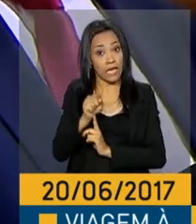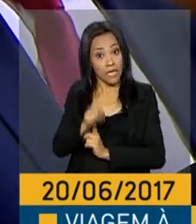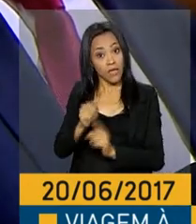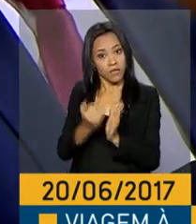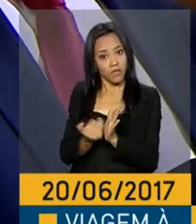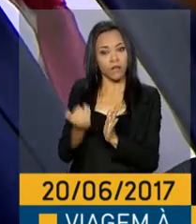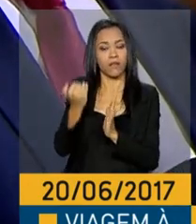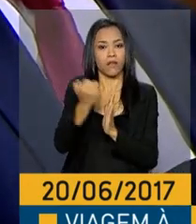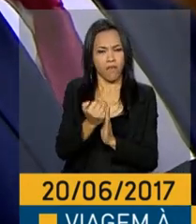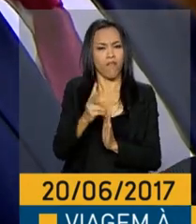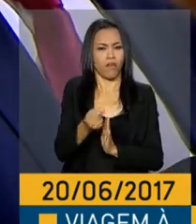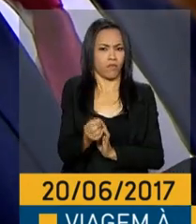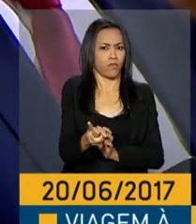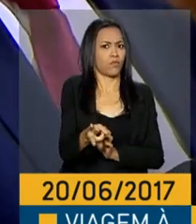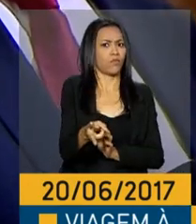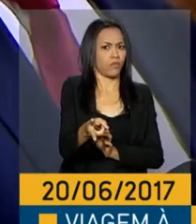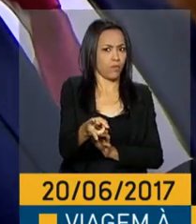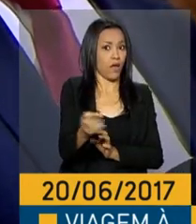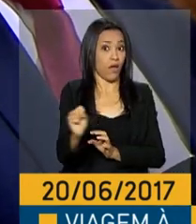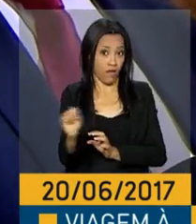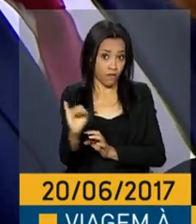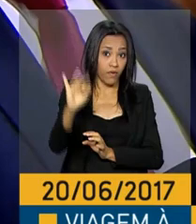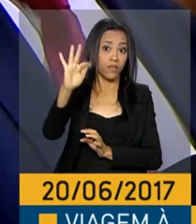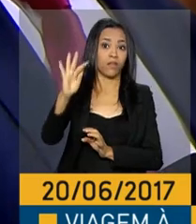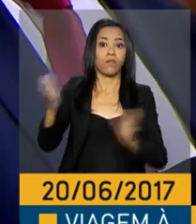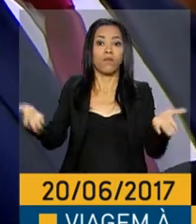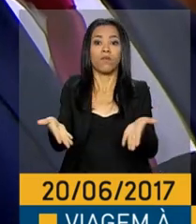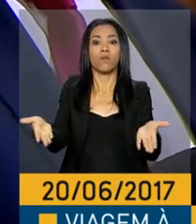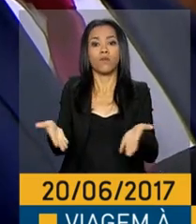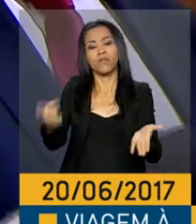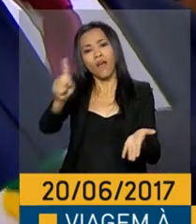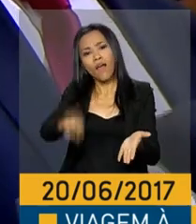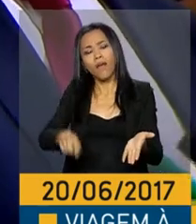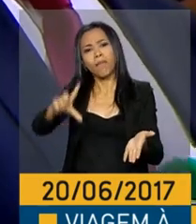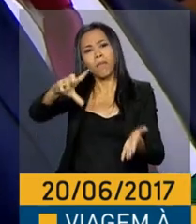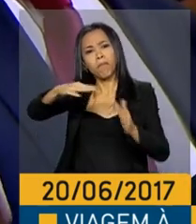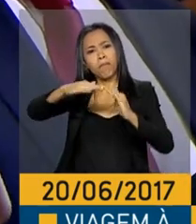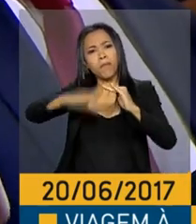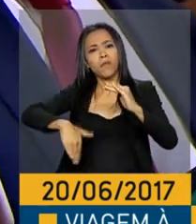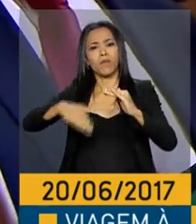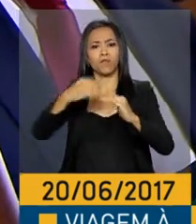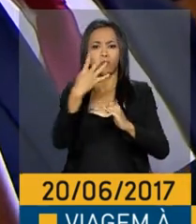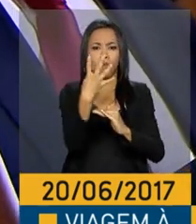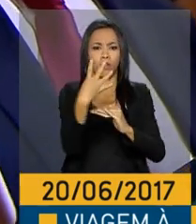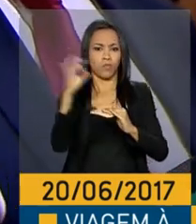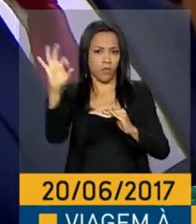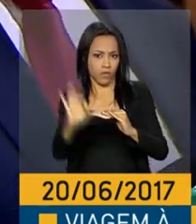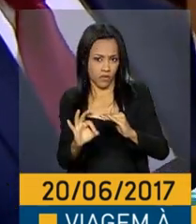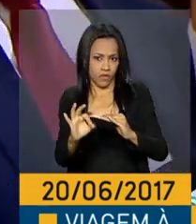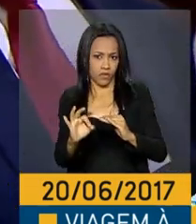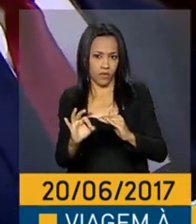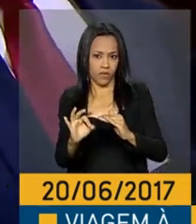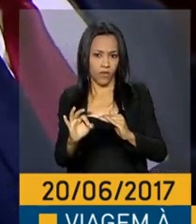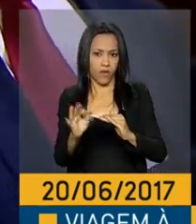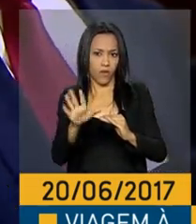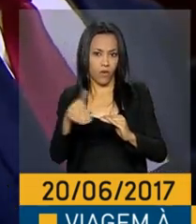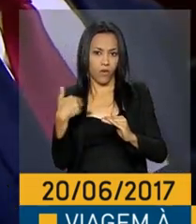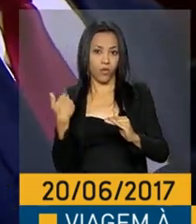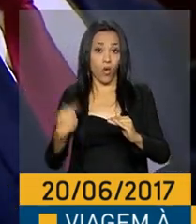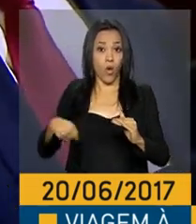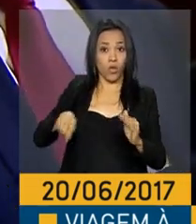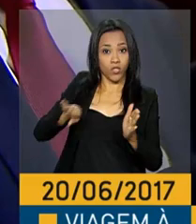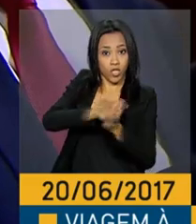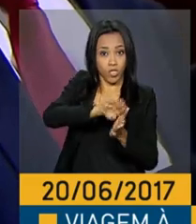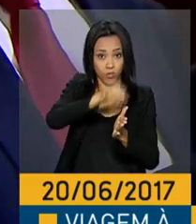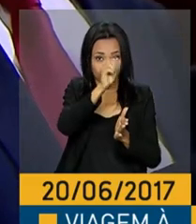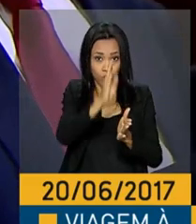aumento vai continuar. A inflação hoje é menos de 4%, não é? Quando nós chegamos ao governo,